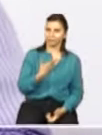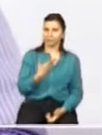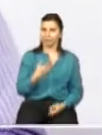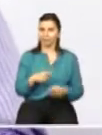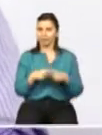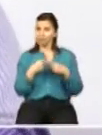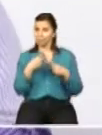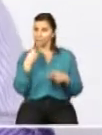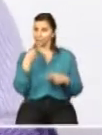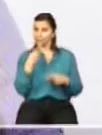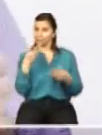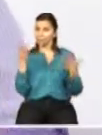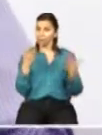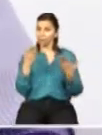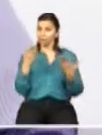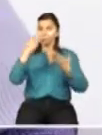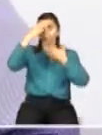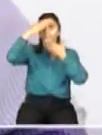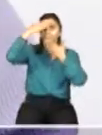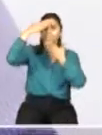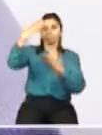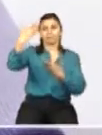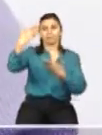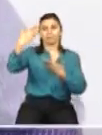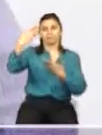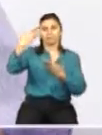Mas a minha fala de hoje é uma fala de gratidão.